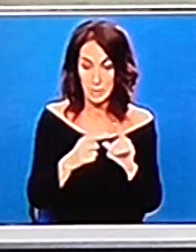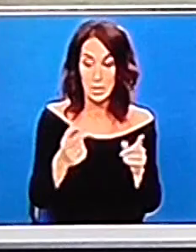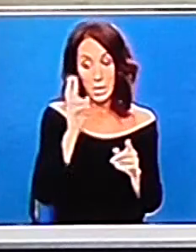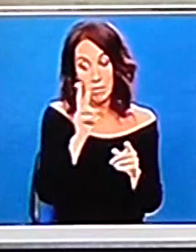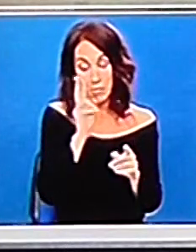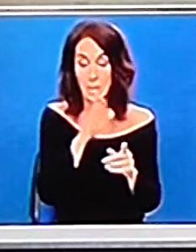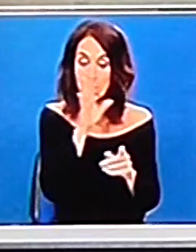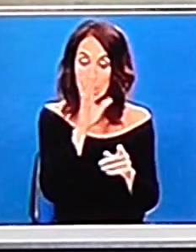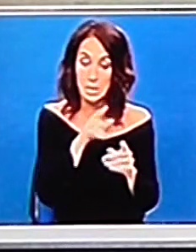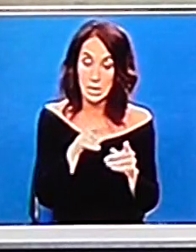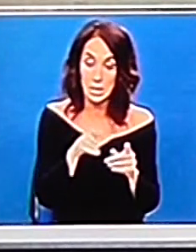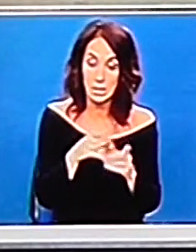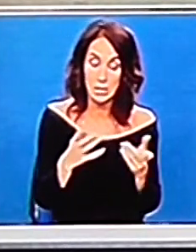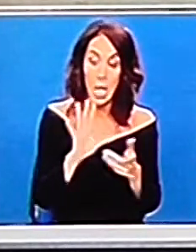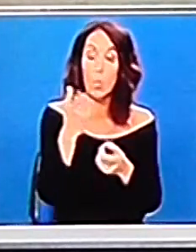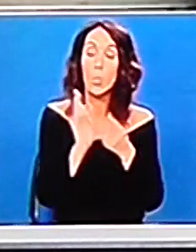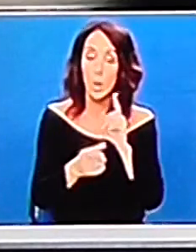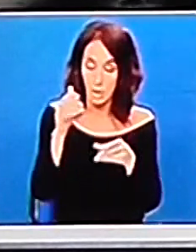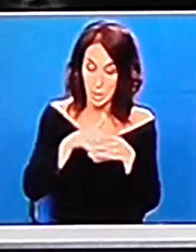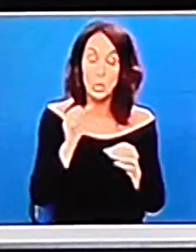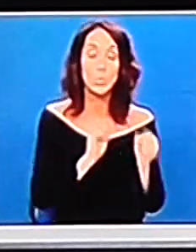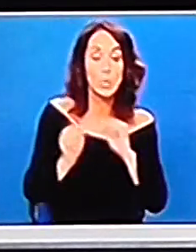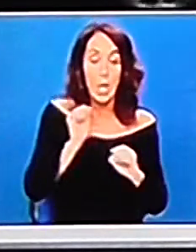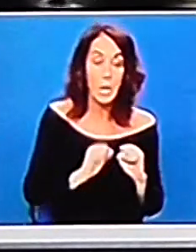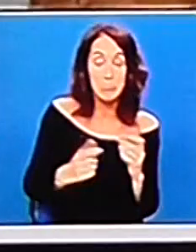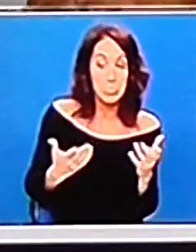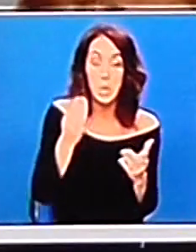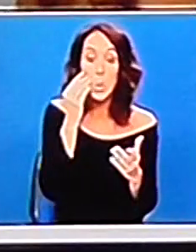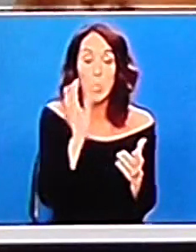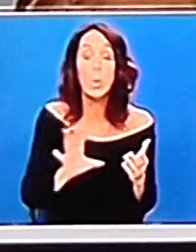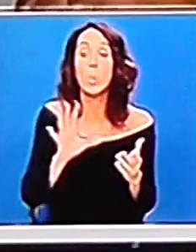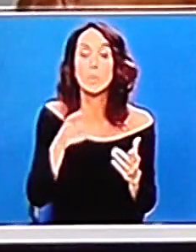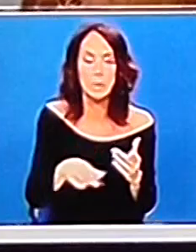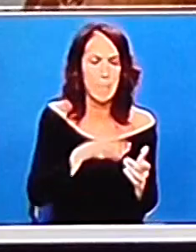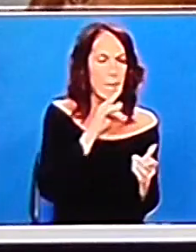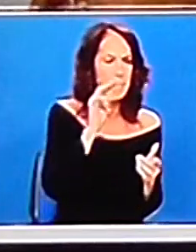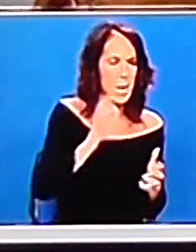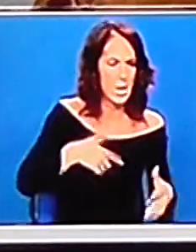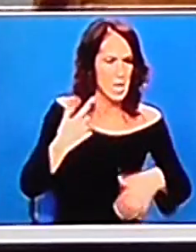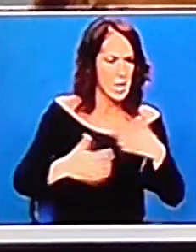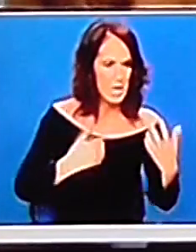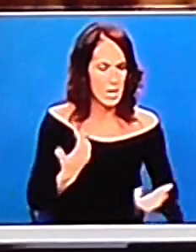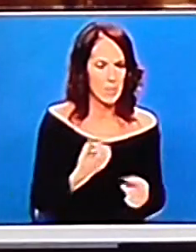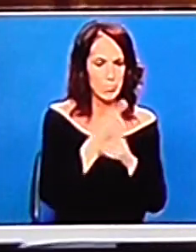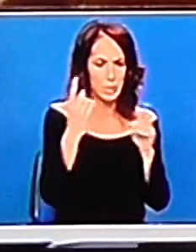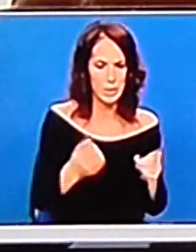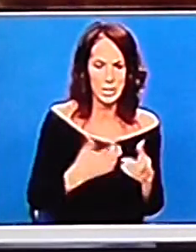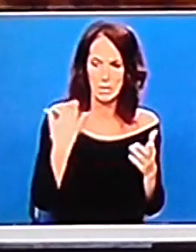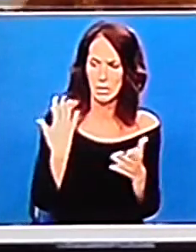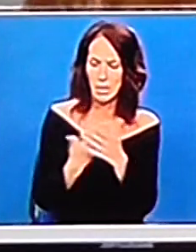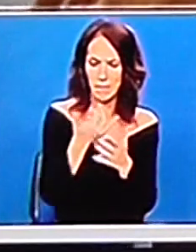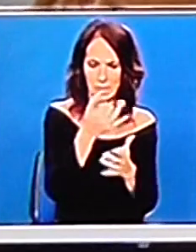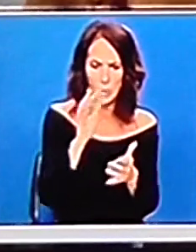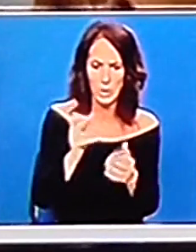verificar o que aconteceu e em conta que aconteceu então os pais indignados com esta situação onde